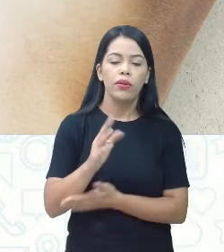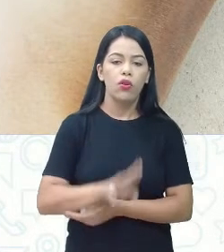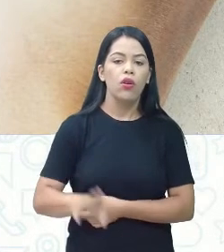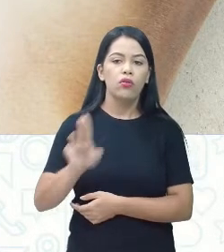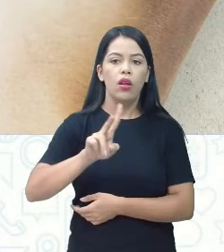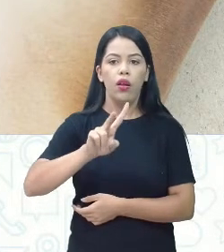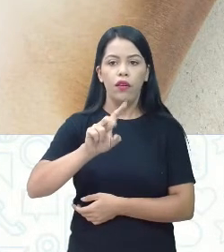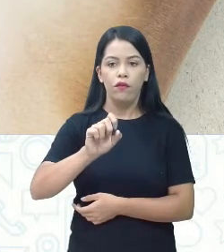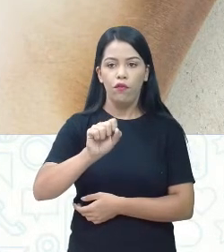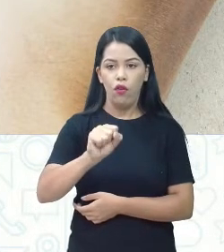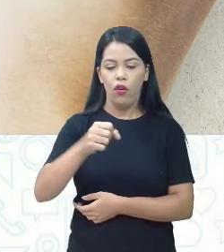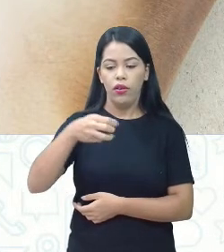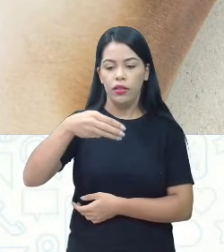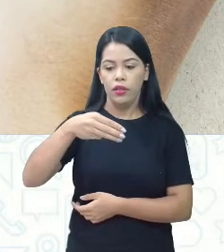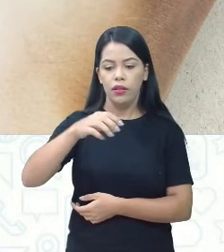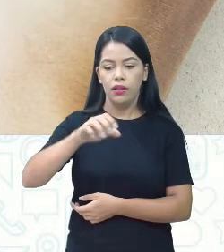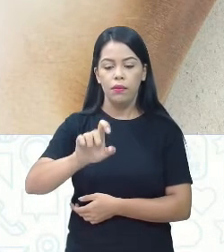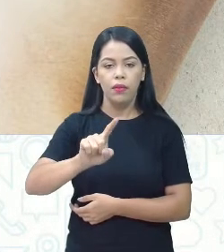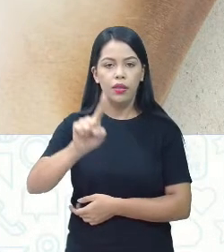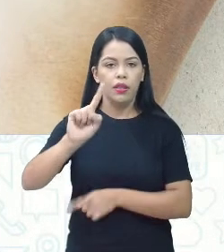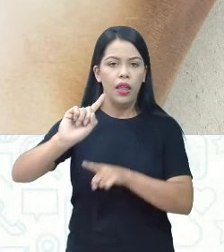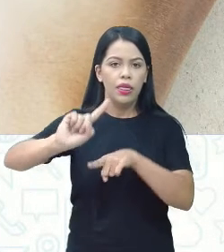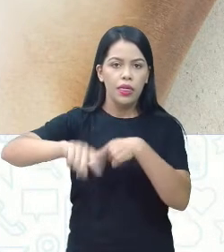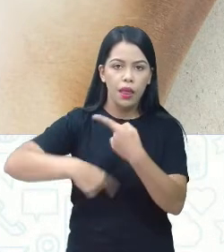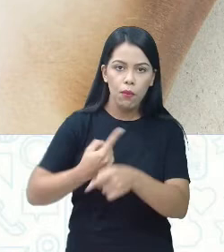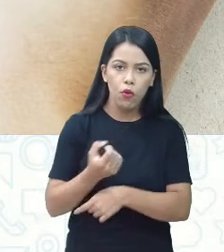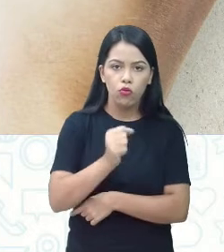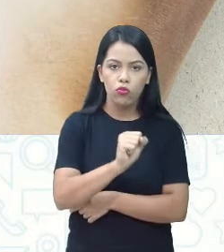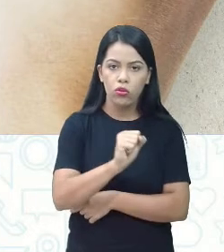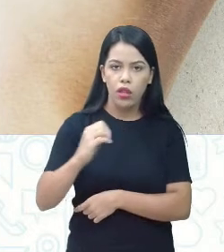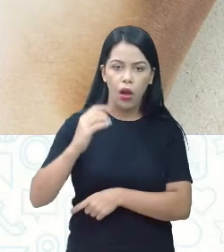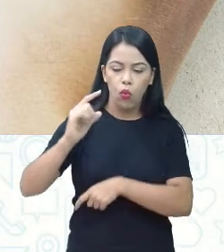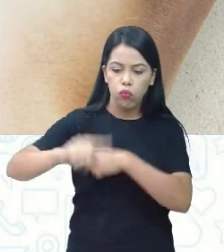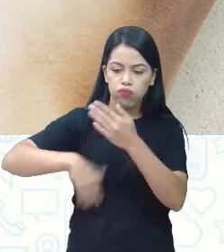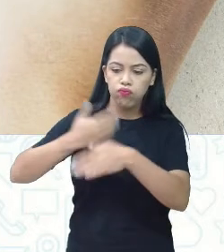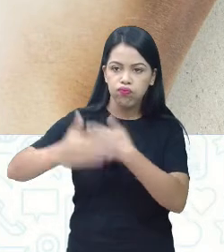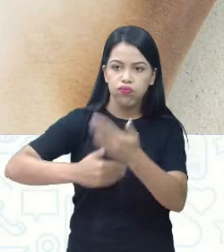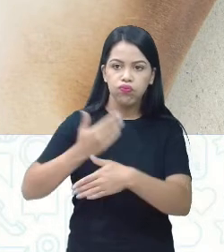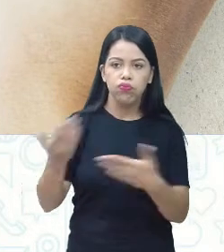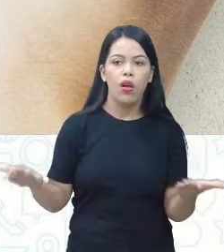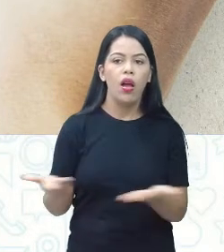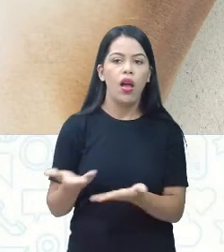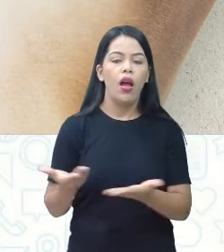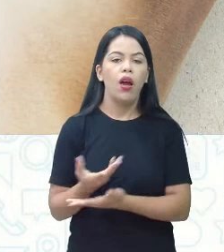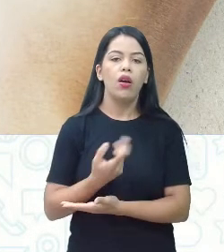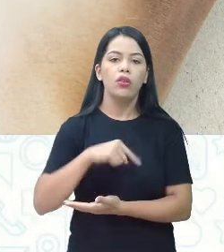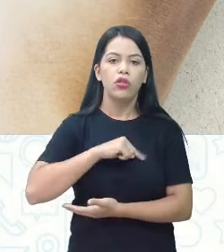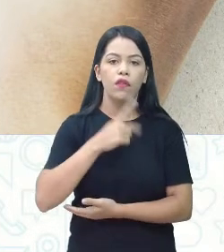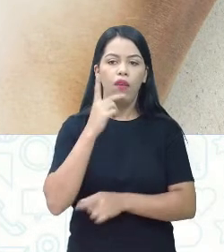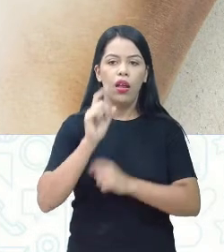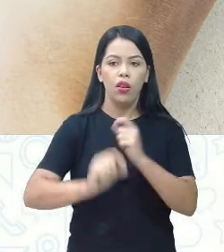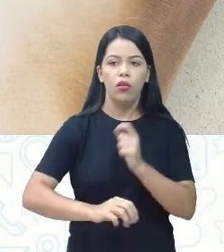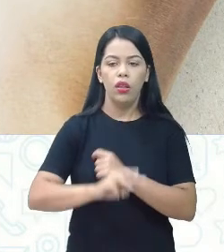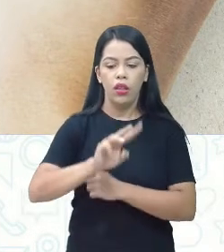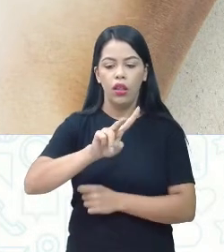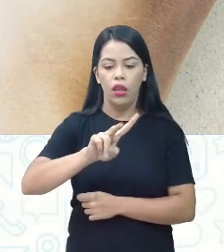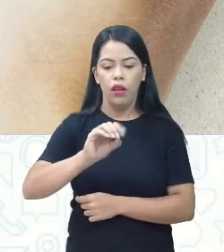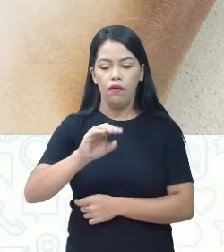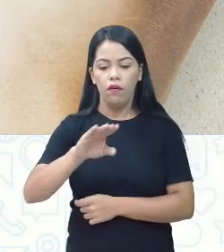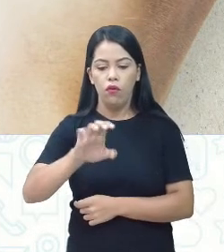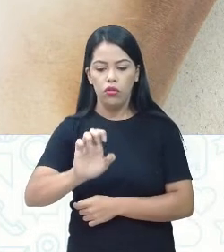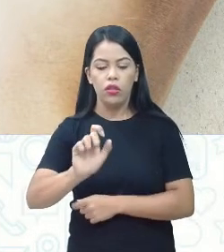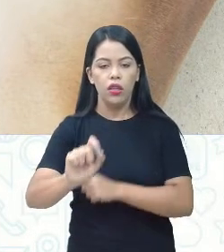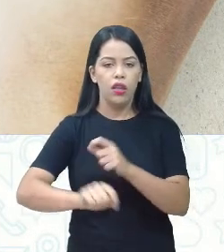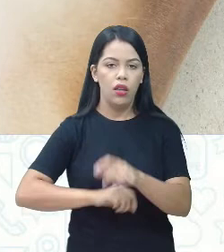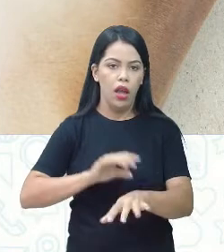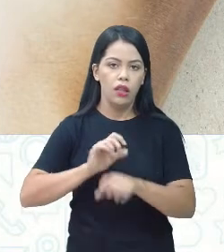mercê. Com o passar dos séculos, essa expressão reduziu-se ao que hoje falamos como você, que é a forma incorporada